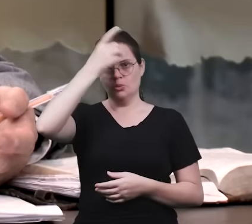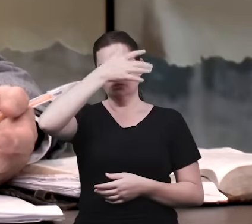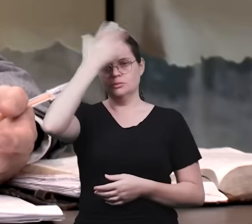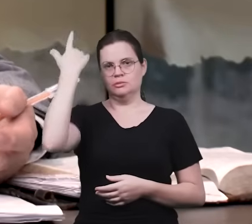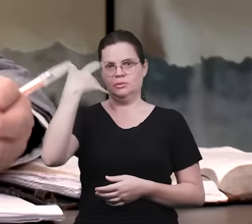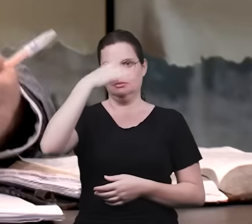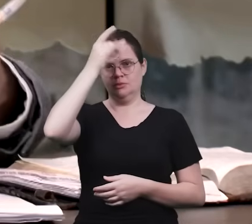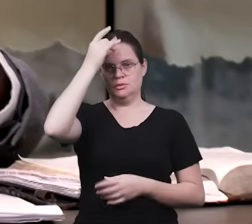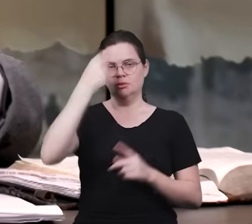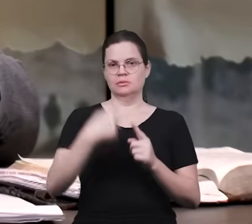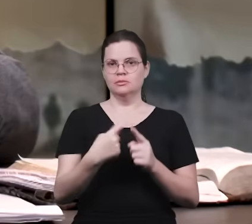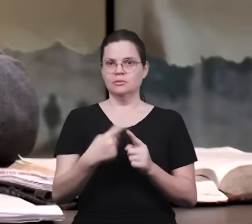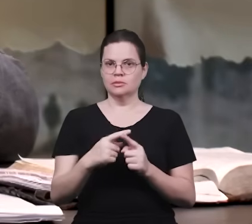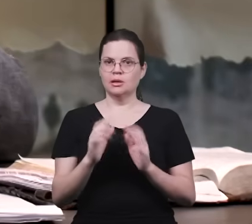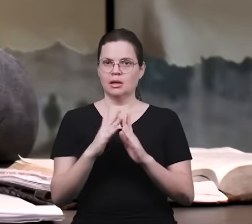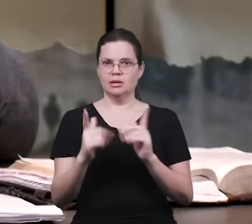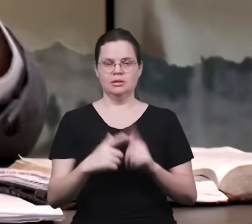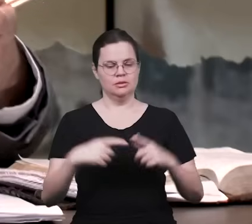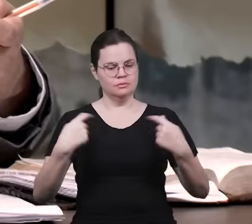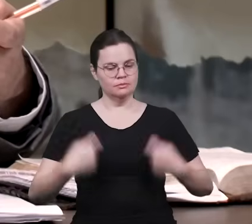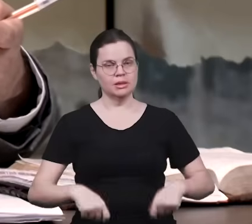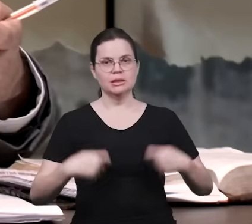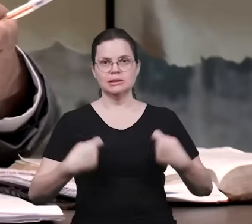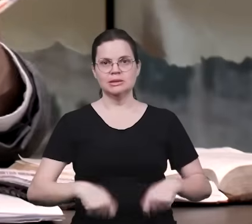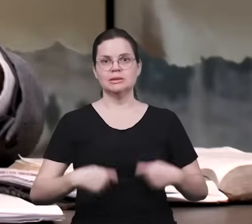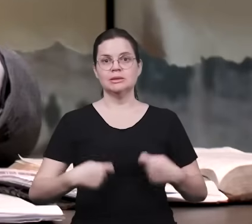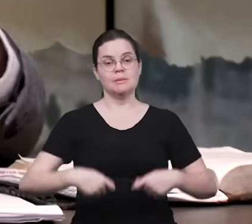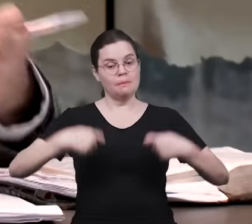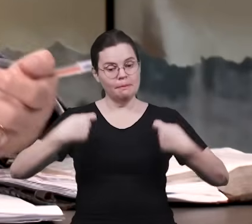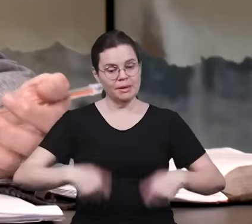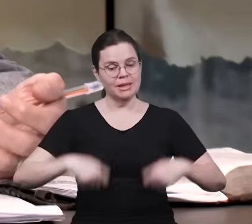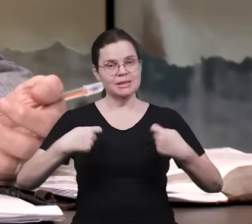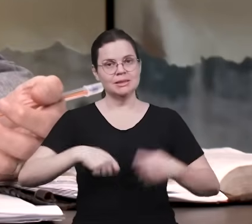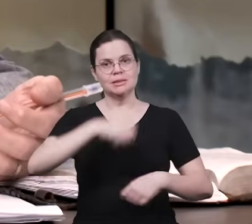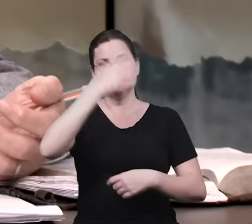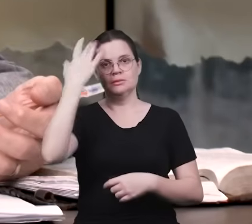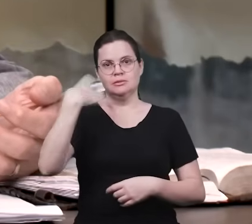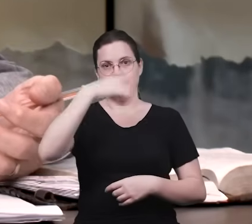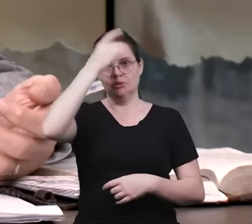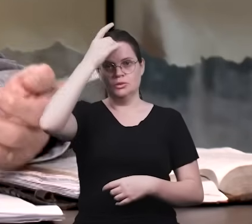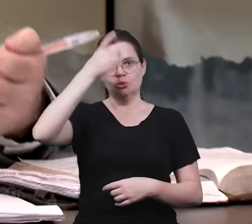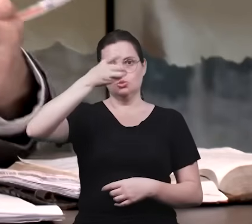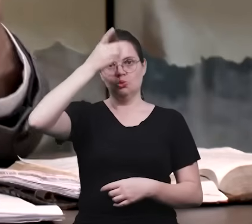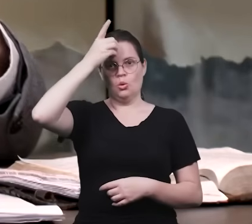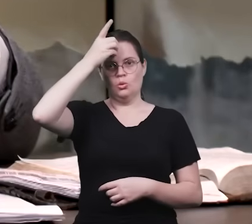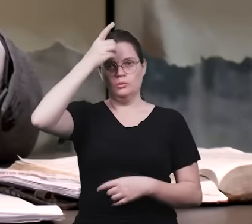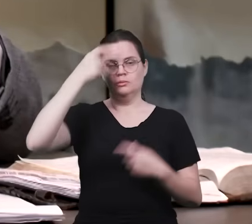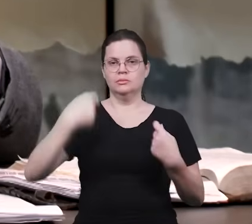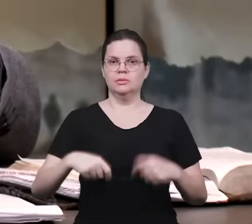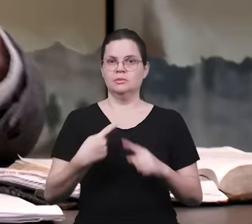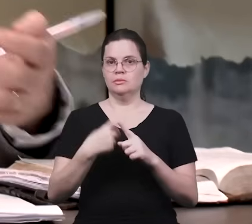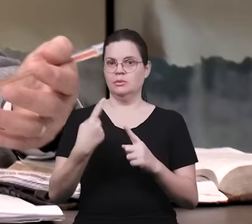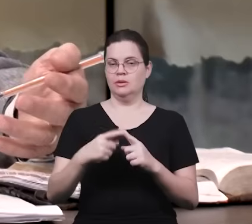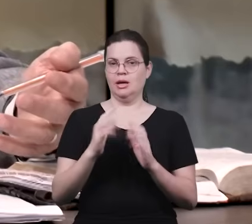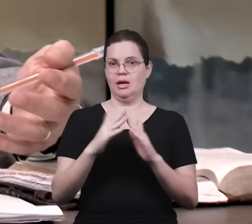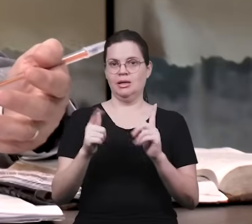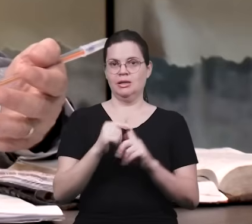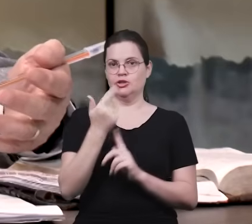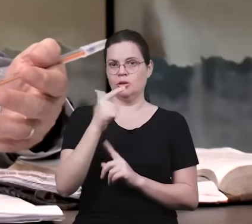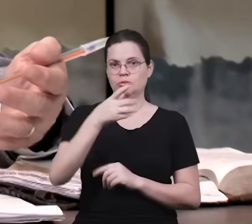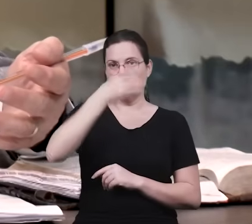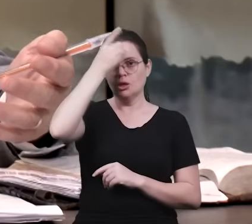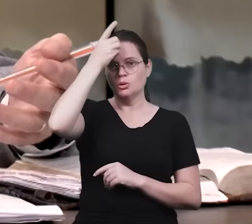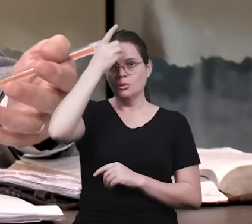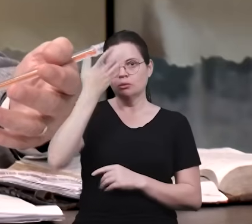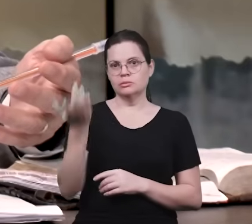igreja, porque uma igreja tem que ter os dons espirituais, precisa ter os dons espirituais. Uma igreja sem dons espirituais